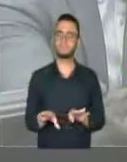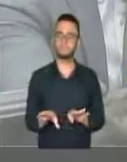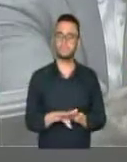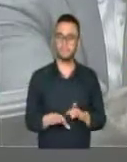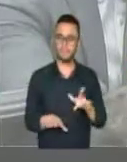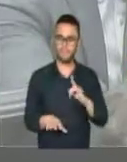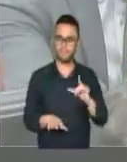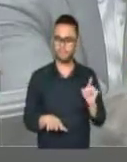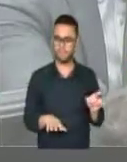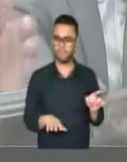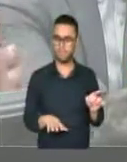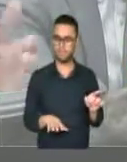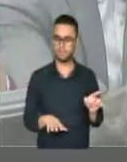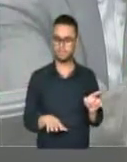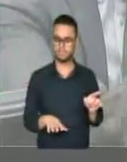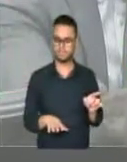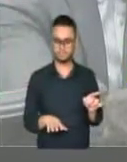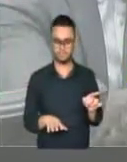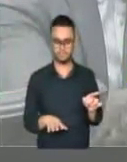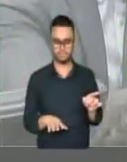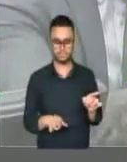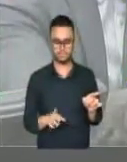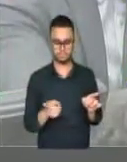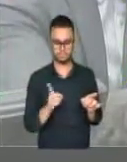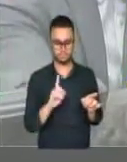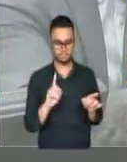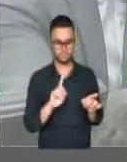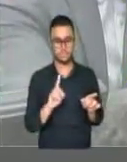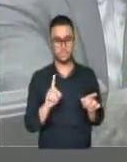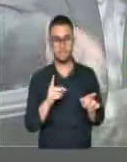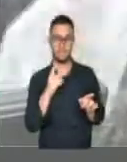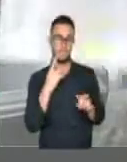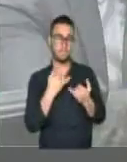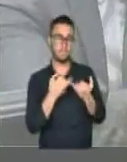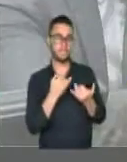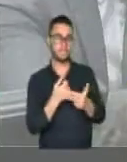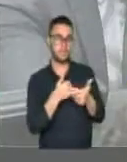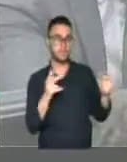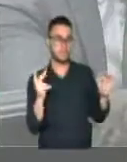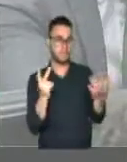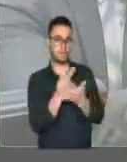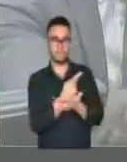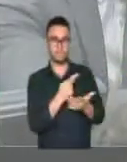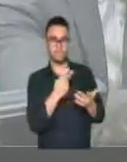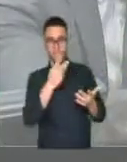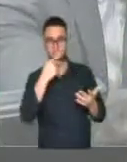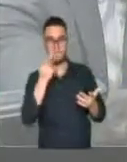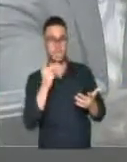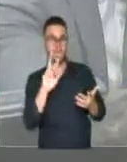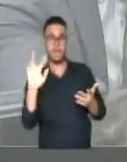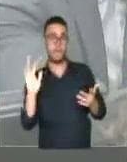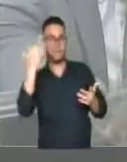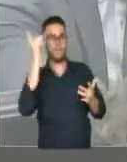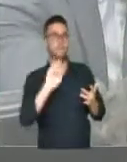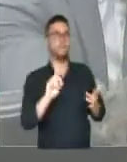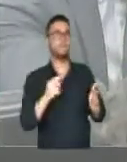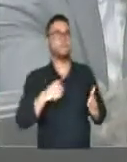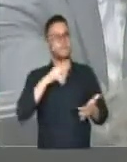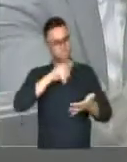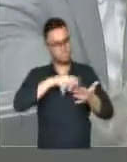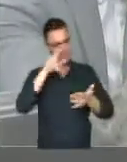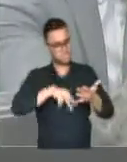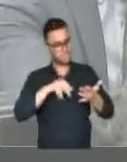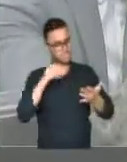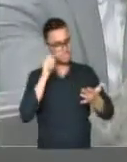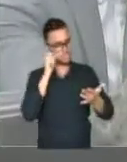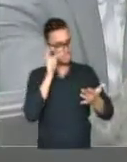incoerente negar o que aconteceu antes. O Rocha Loures, eu li com atenção a fala de Temer, quando